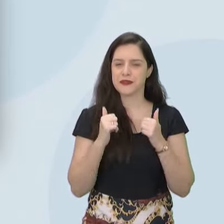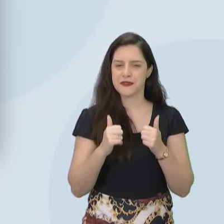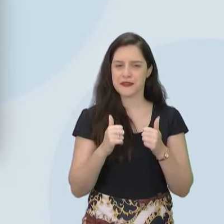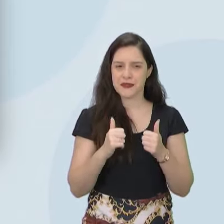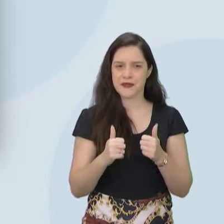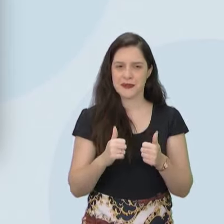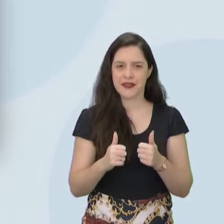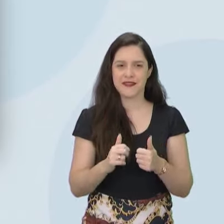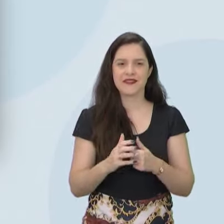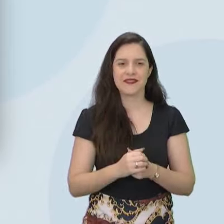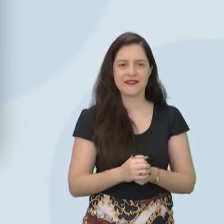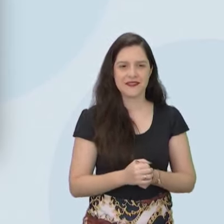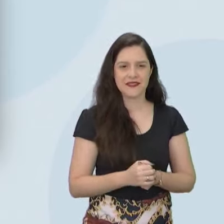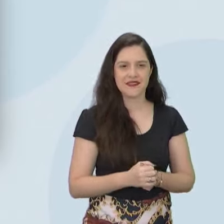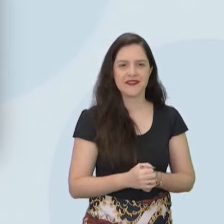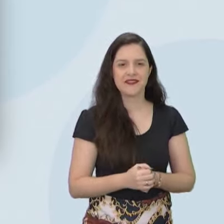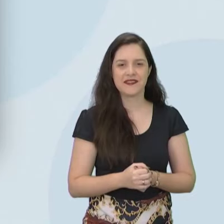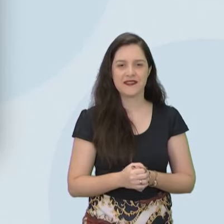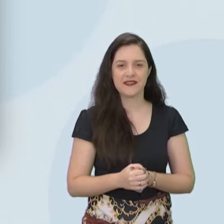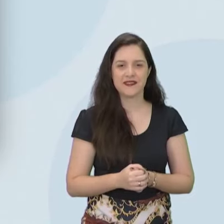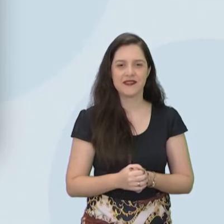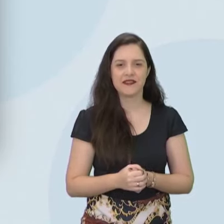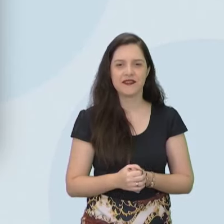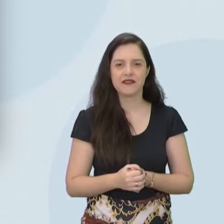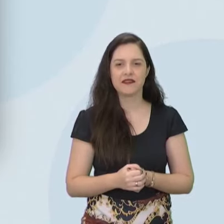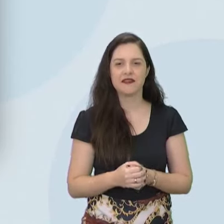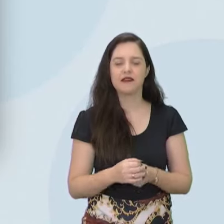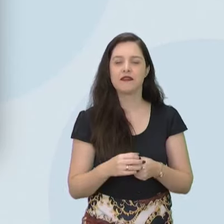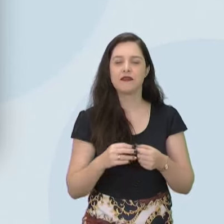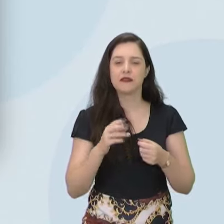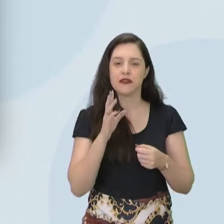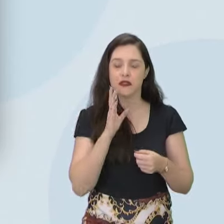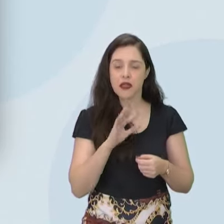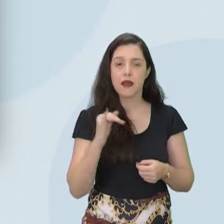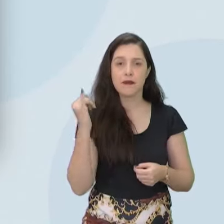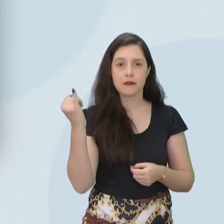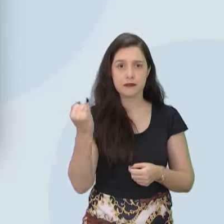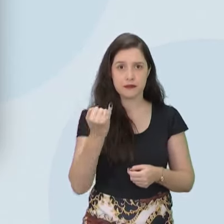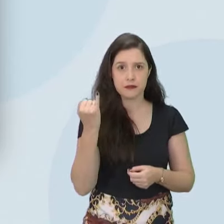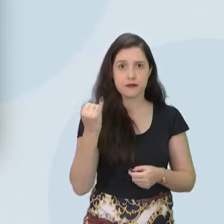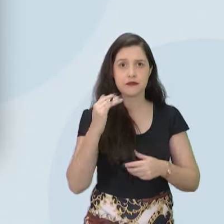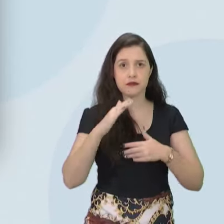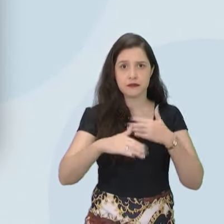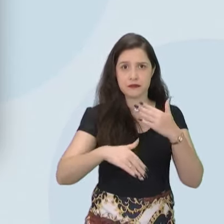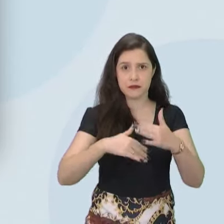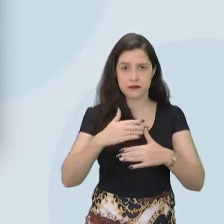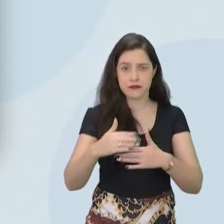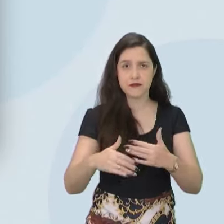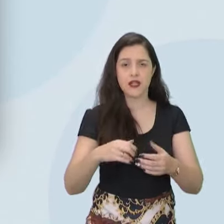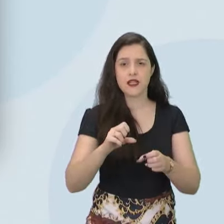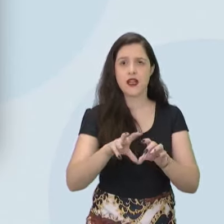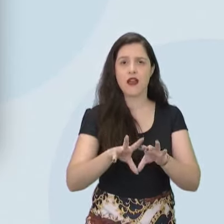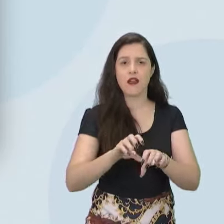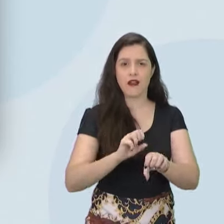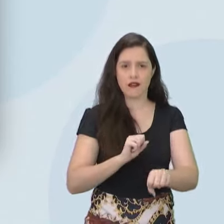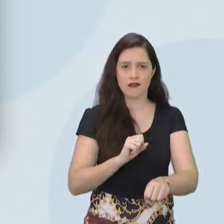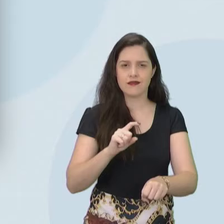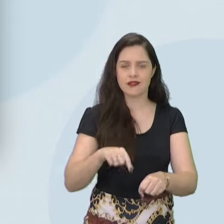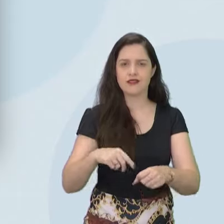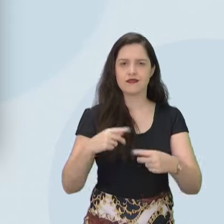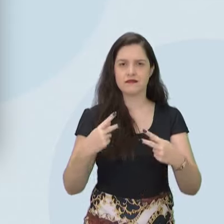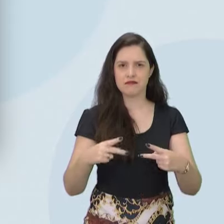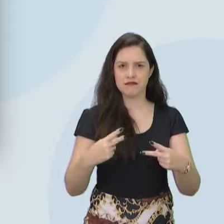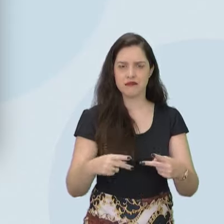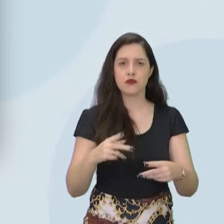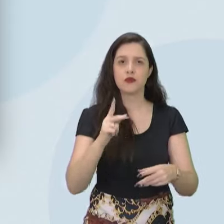Gisele, muito bem. O desdobramento é um momento muito importante, né, depois dessa formação, que é aquele momento